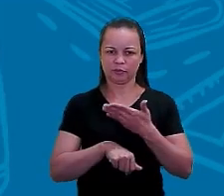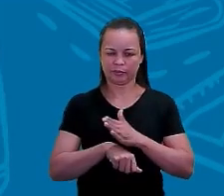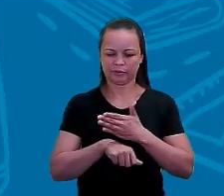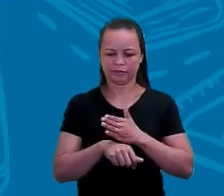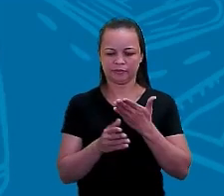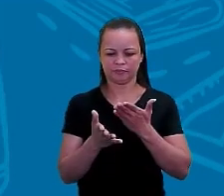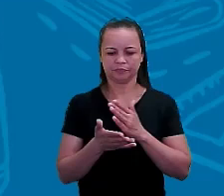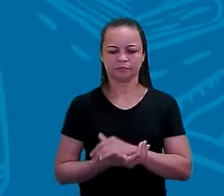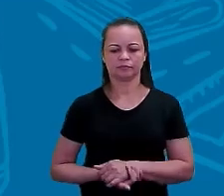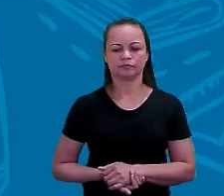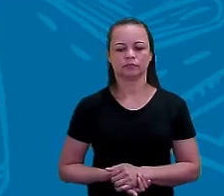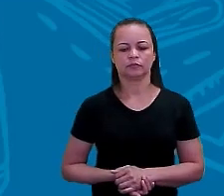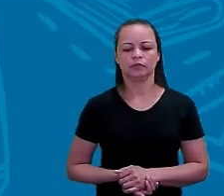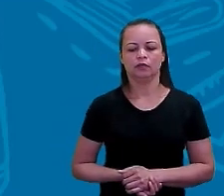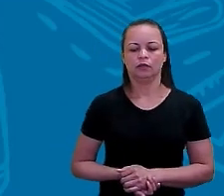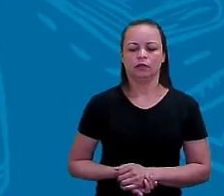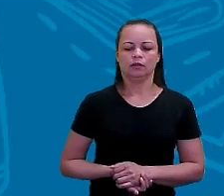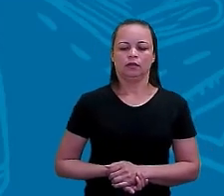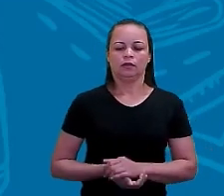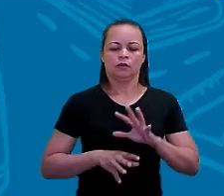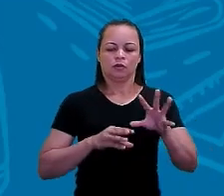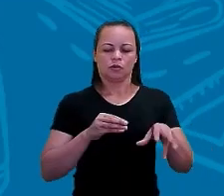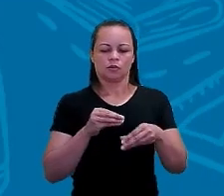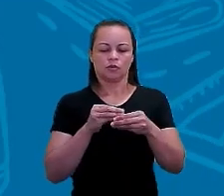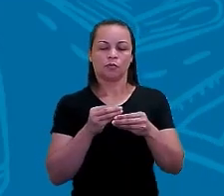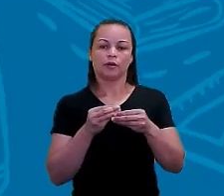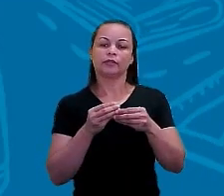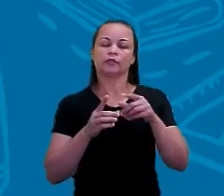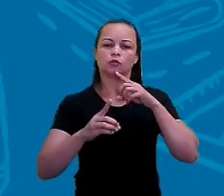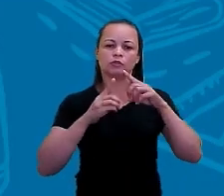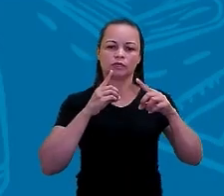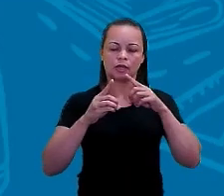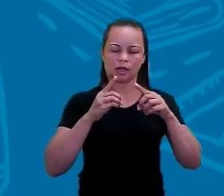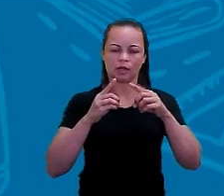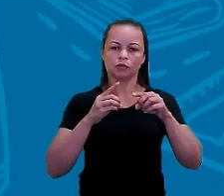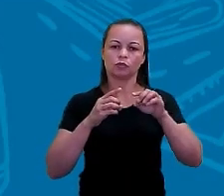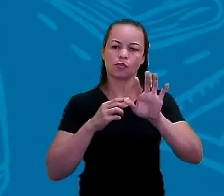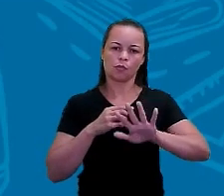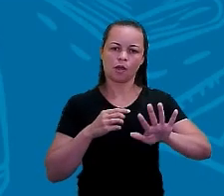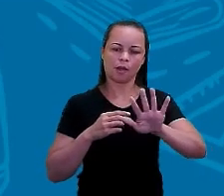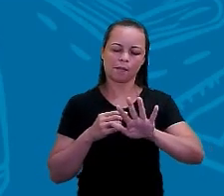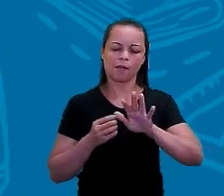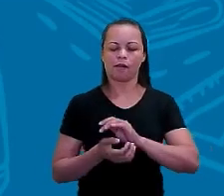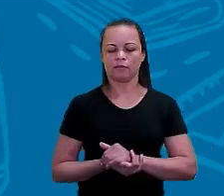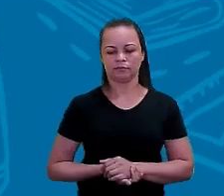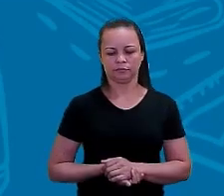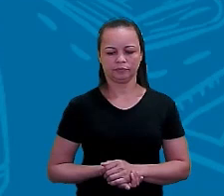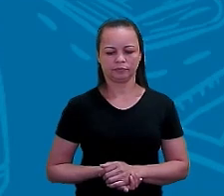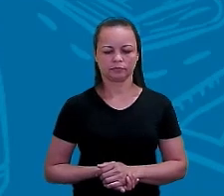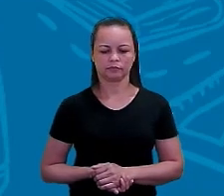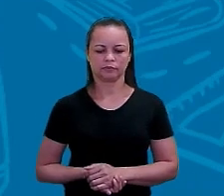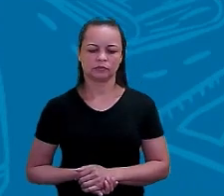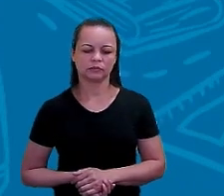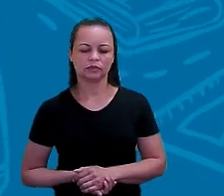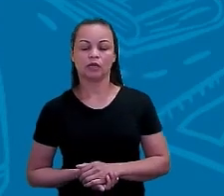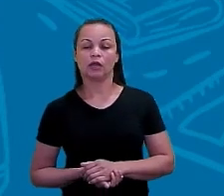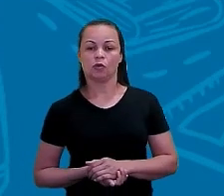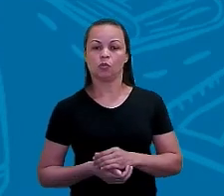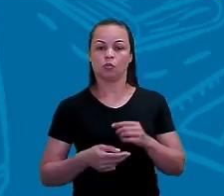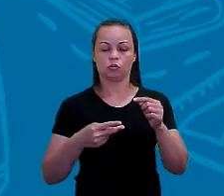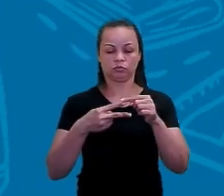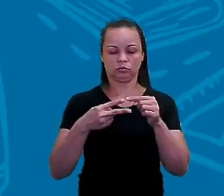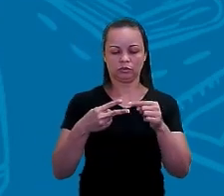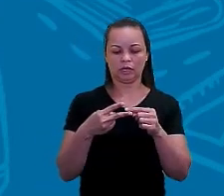tenho aqui que eu digo assim, qual alternativa completa corretamente o diálogo abaixo? Eu trago um diálogo entre Jordan